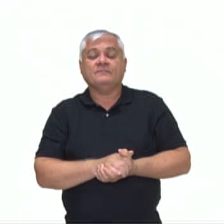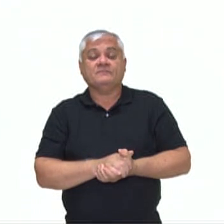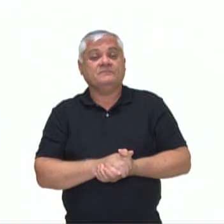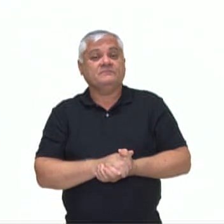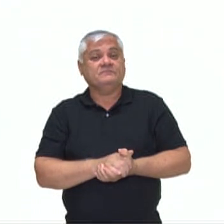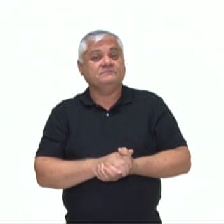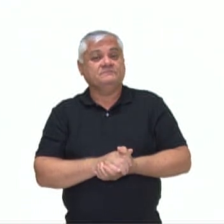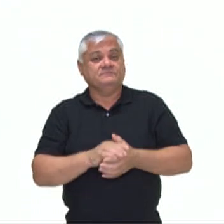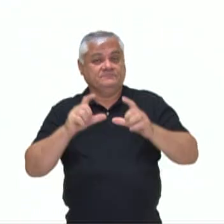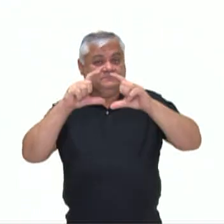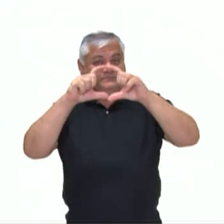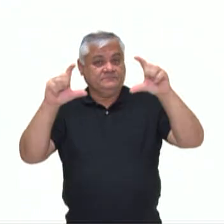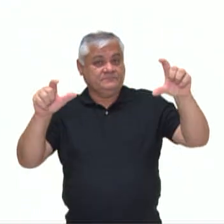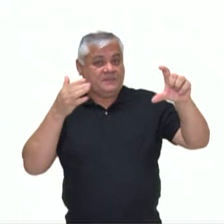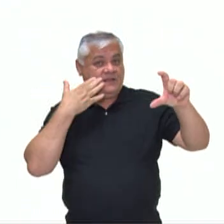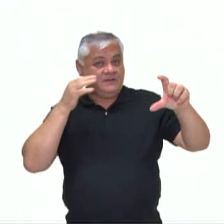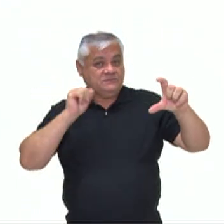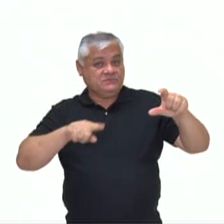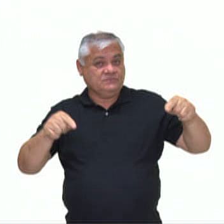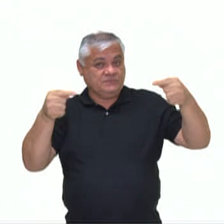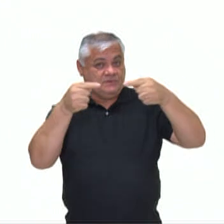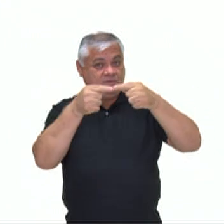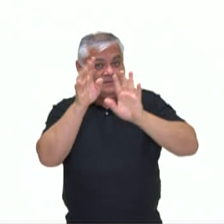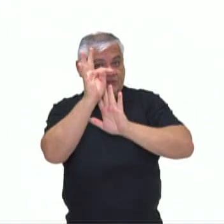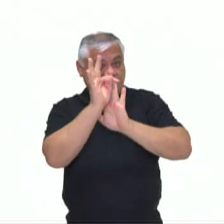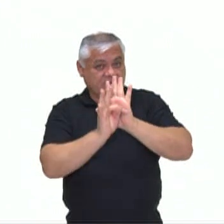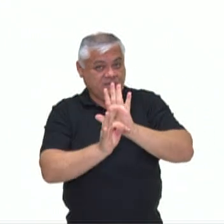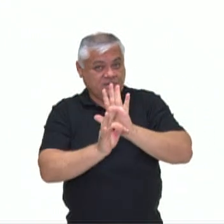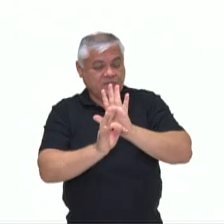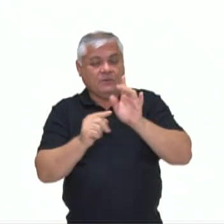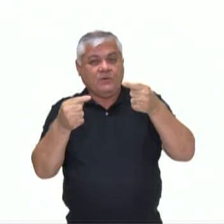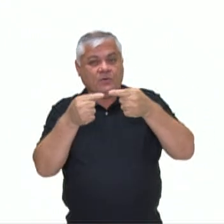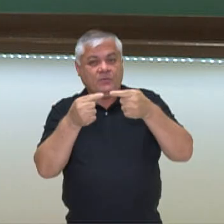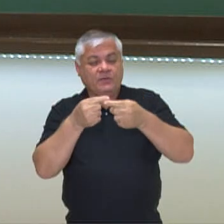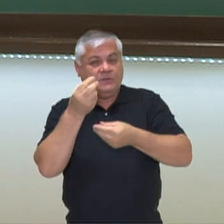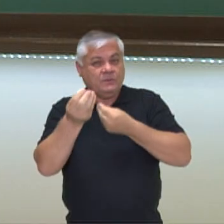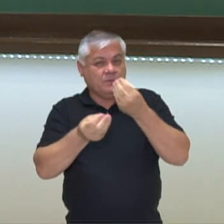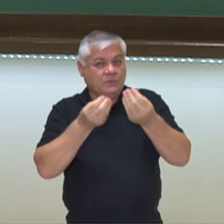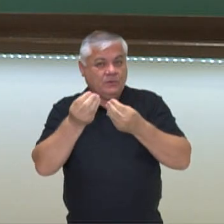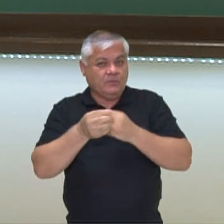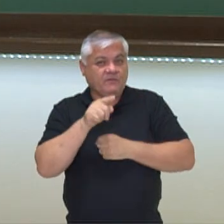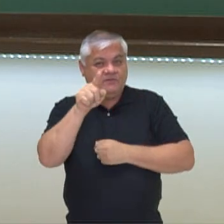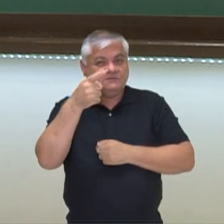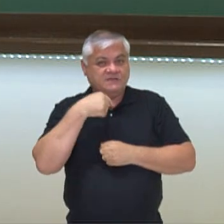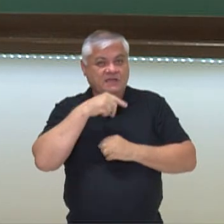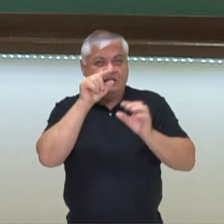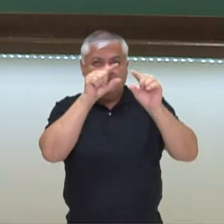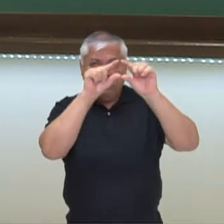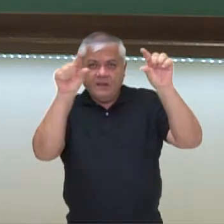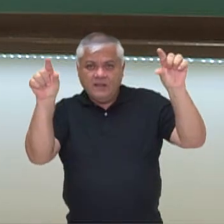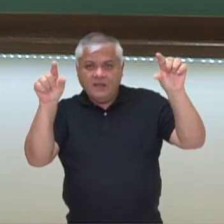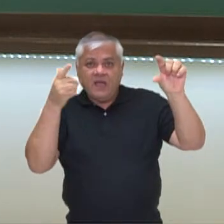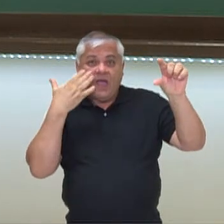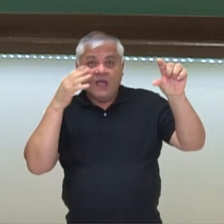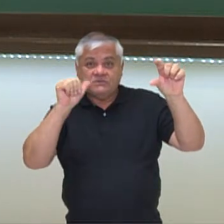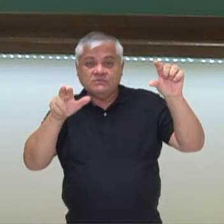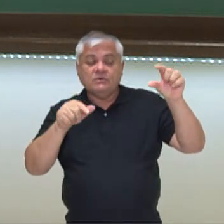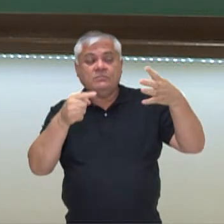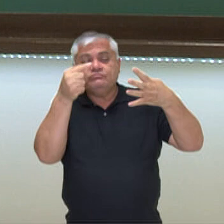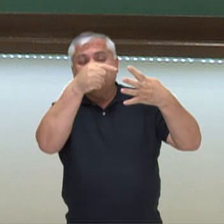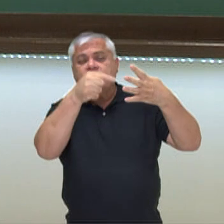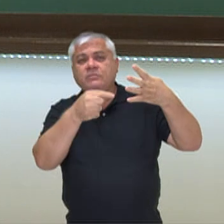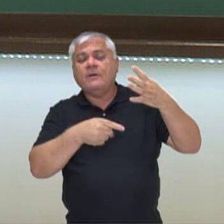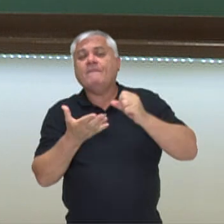o texto, what are the elements of a poem? E aí, será que você consegue responder quais são os